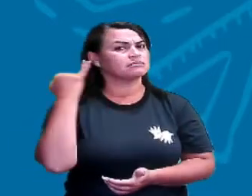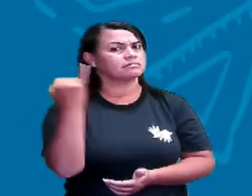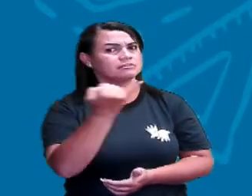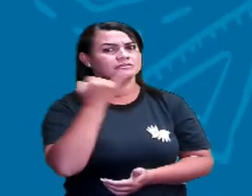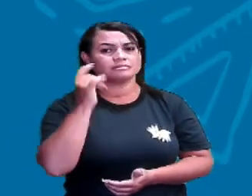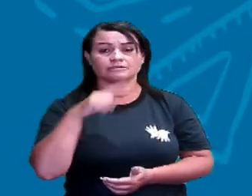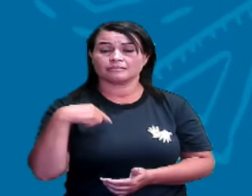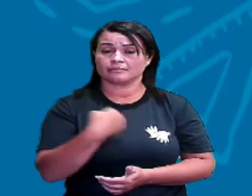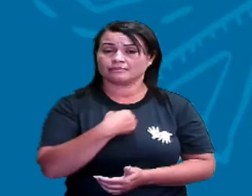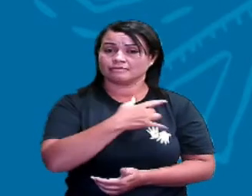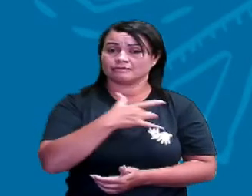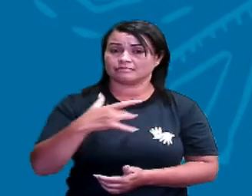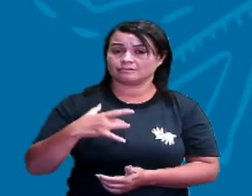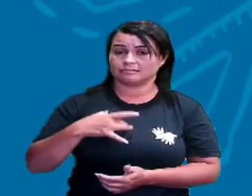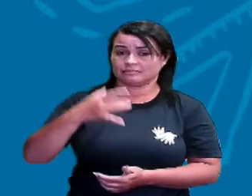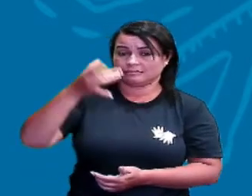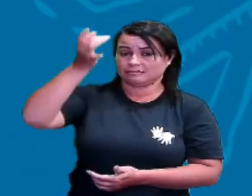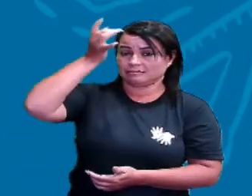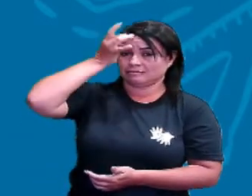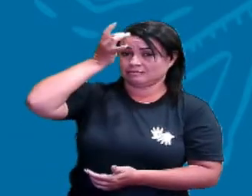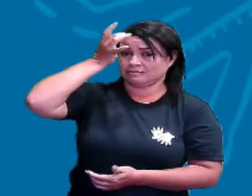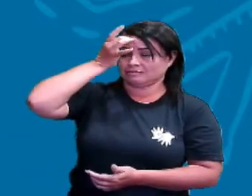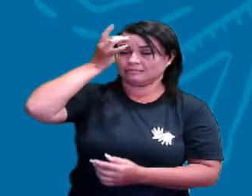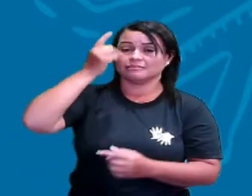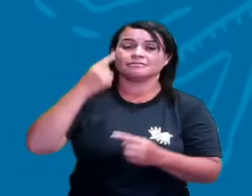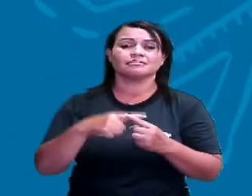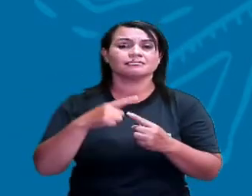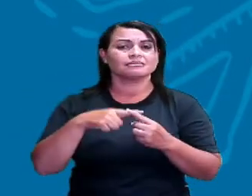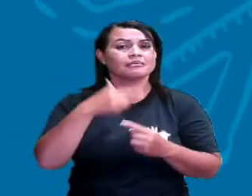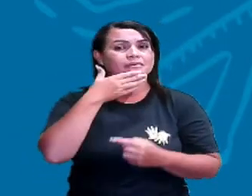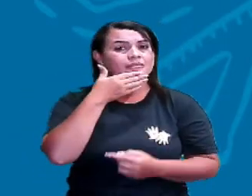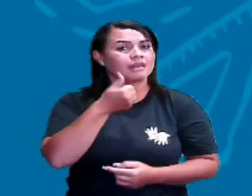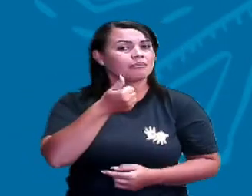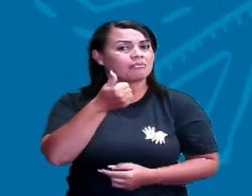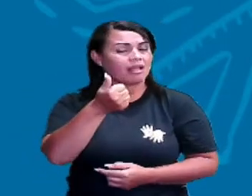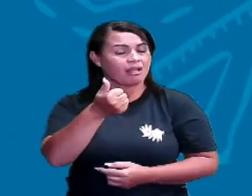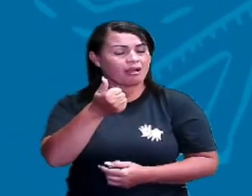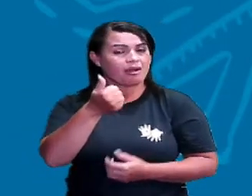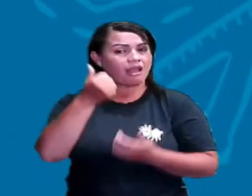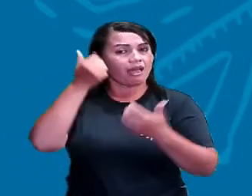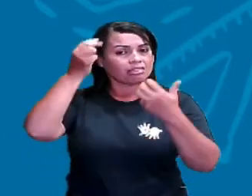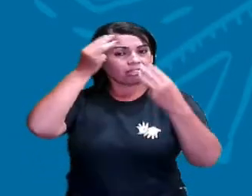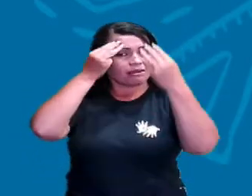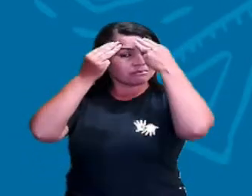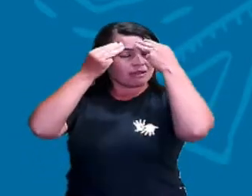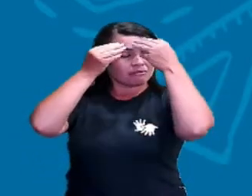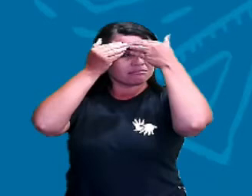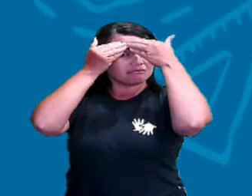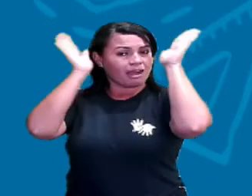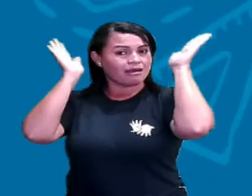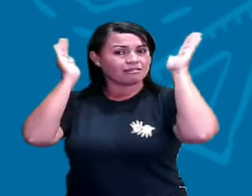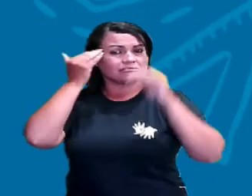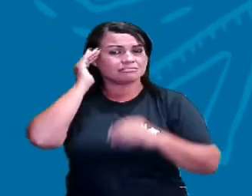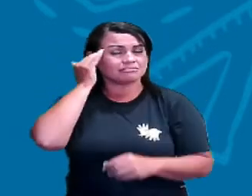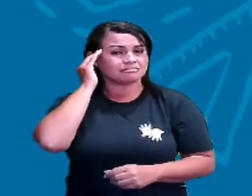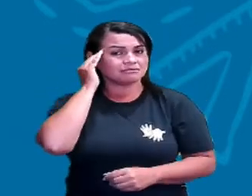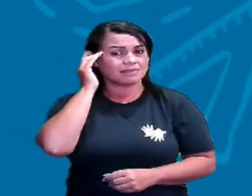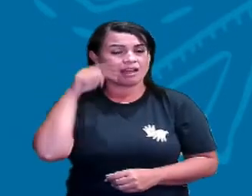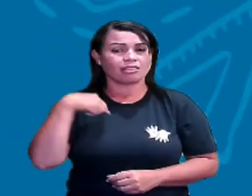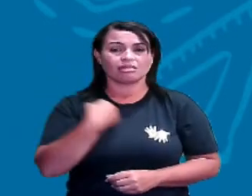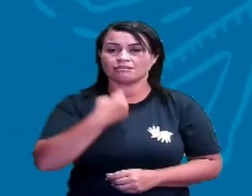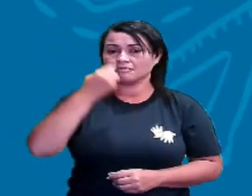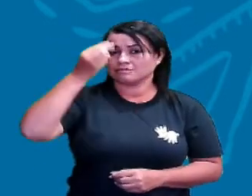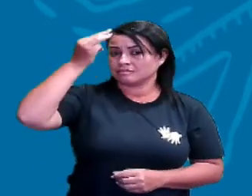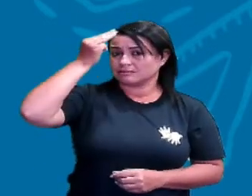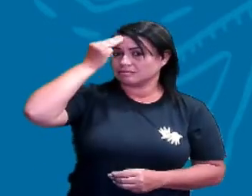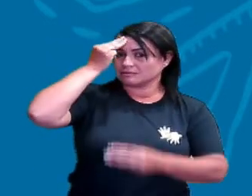nossa saúde mental, pois ela melhora a nossa memória. Então, a nossa memória ela